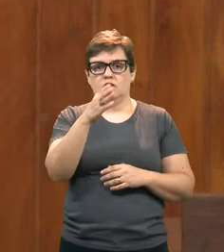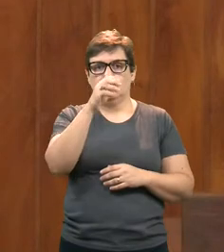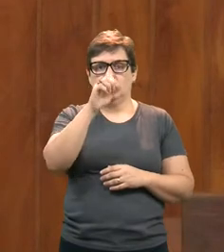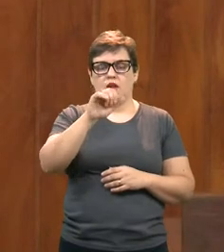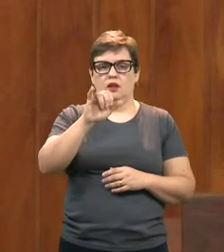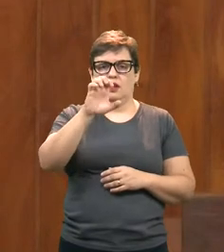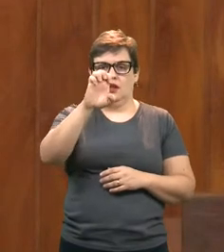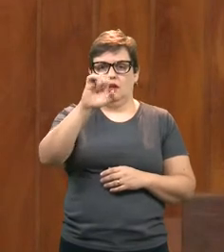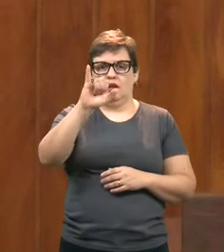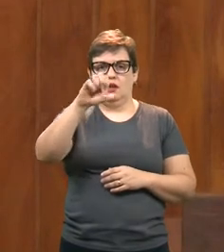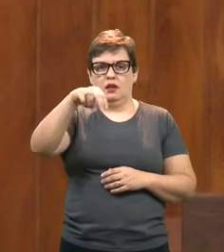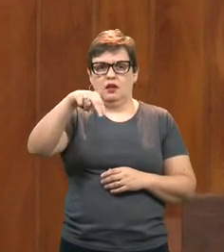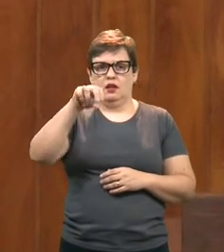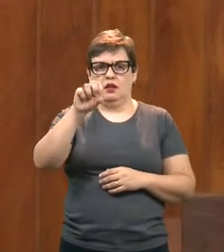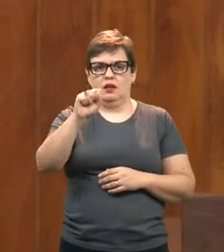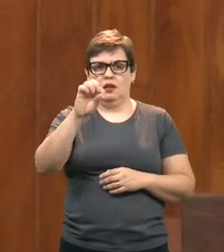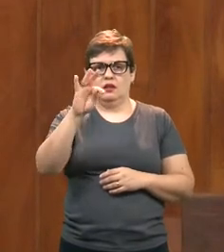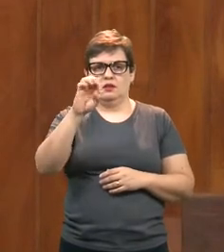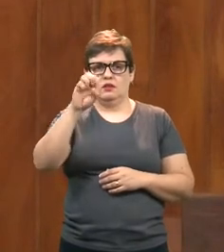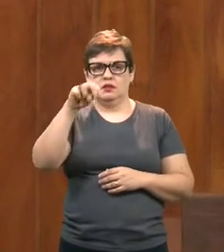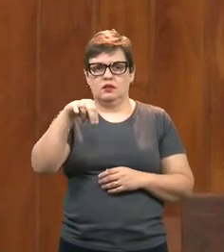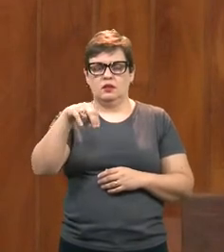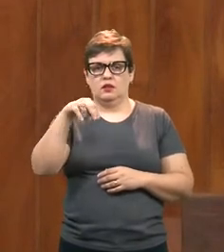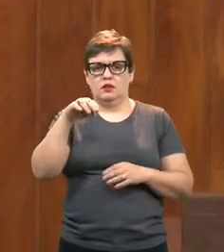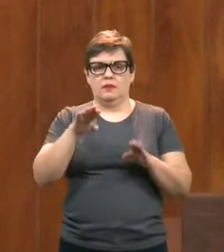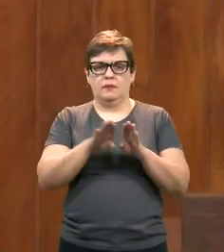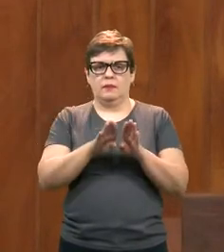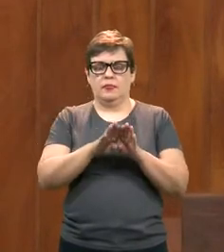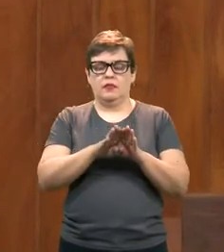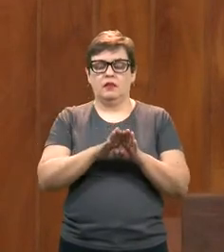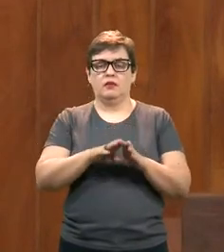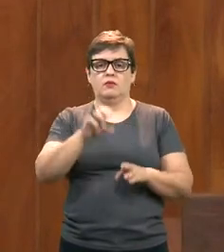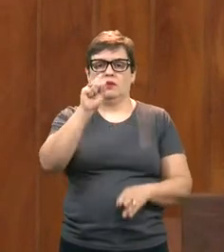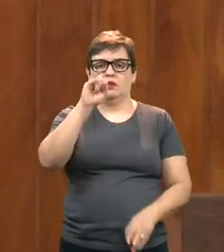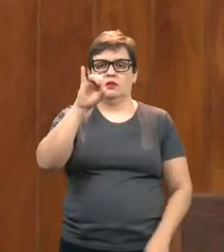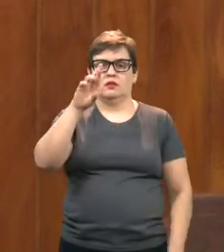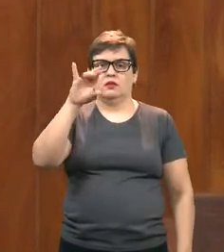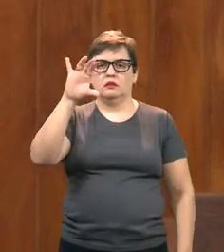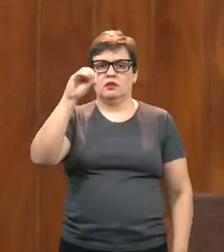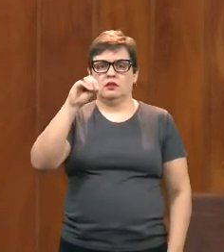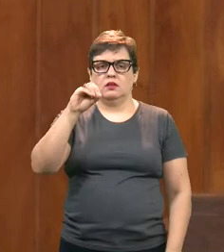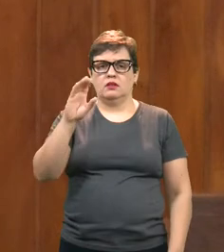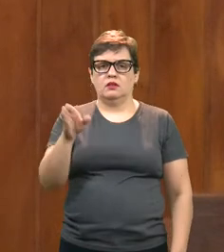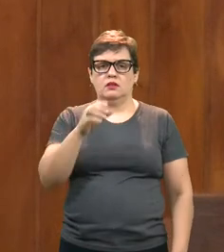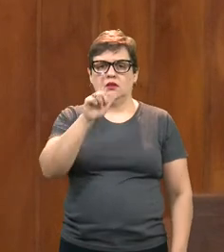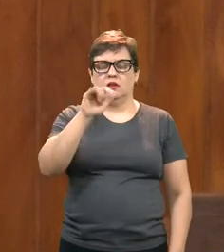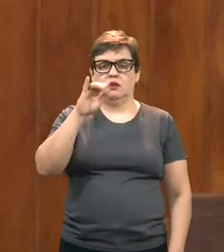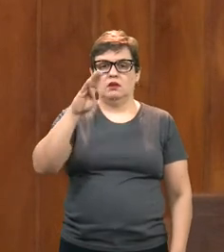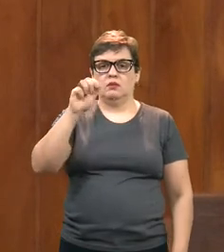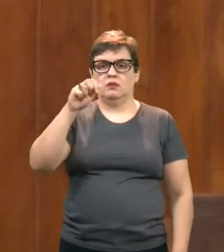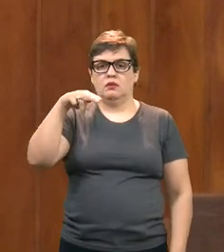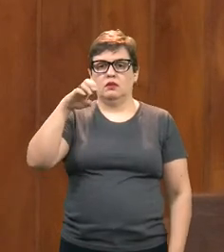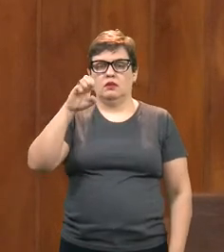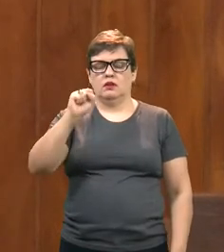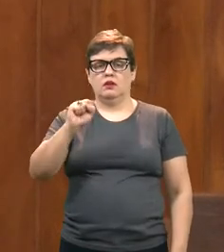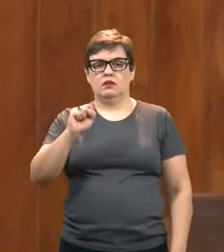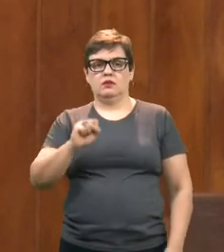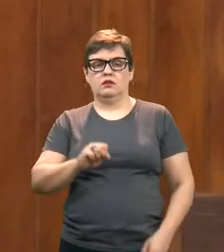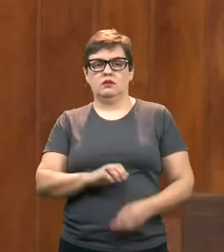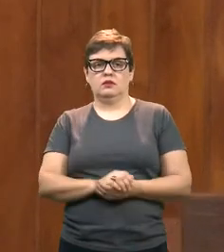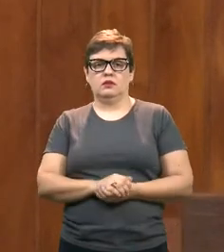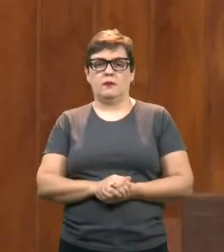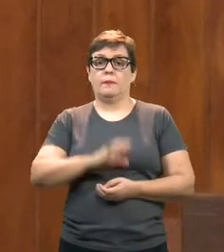Sírio-Libanês. O diretor da minha equipe é, ainda, se não me engano, porque não estou mais nessa empresa,